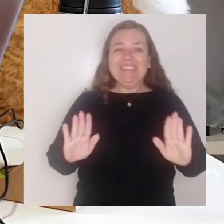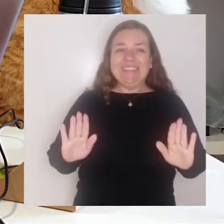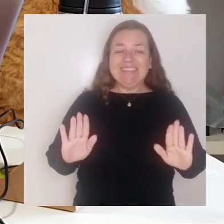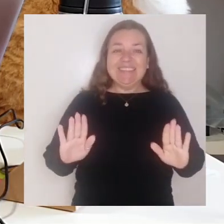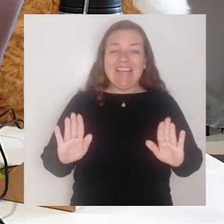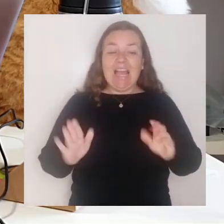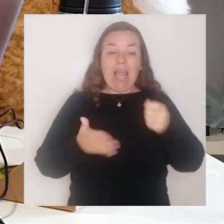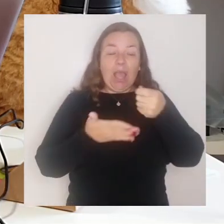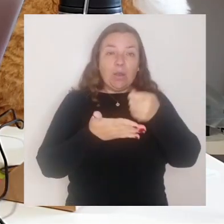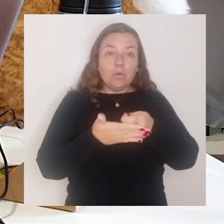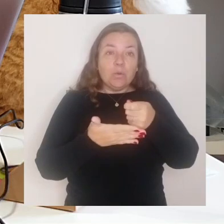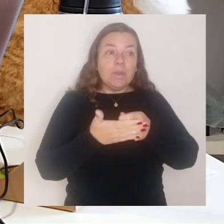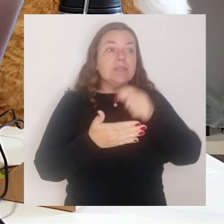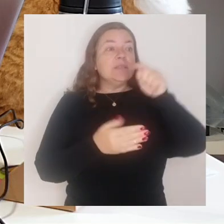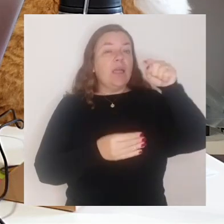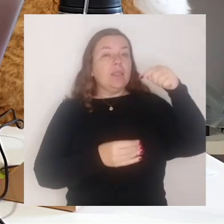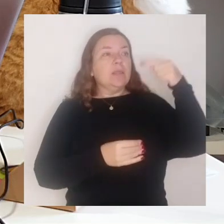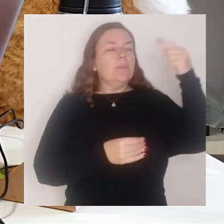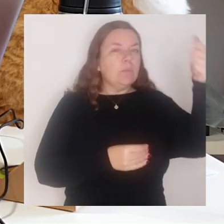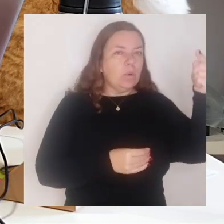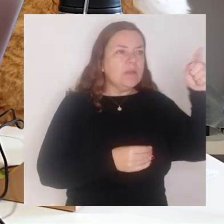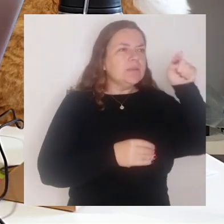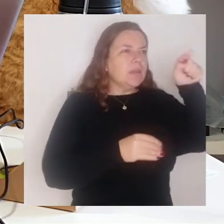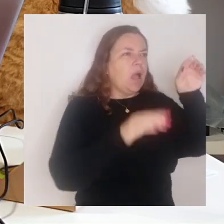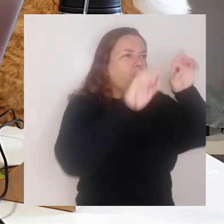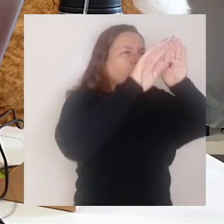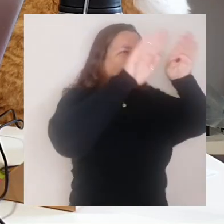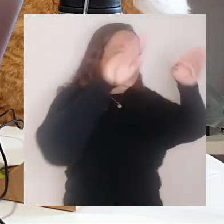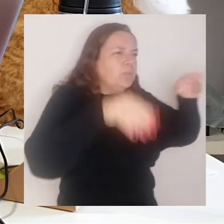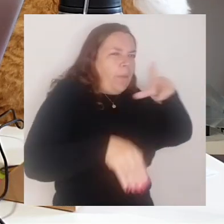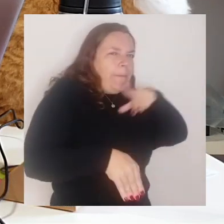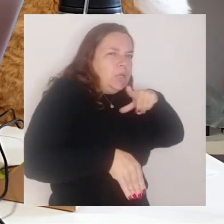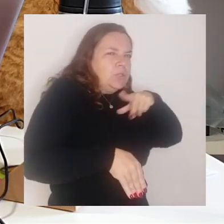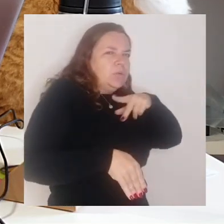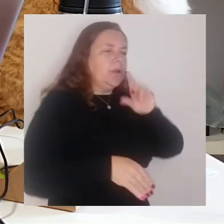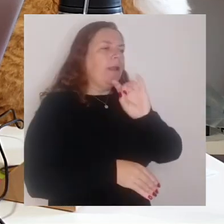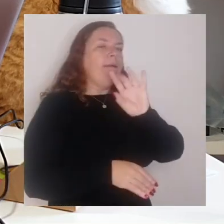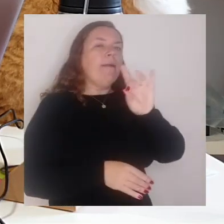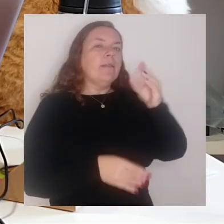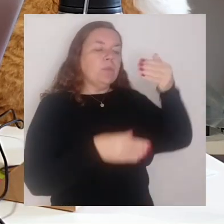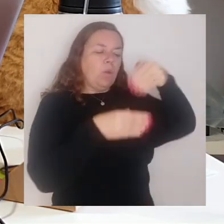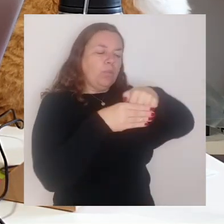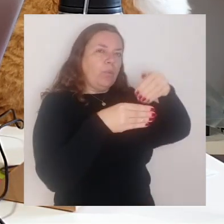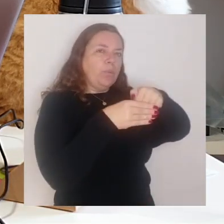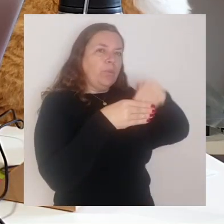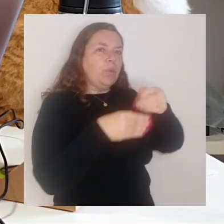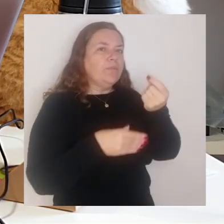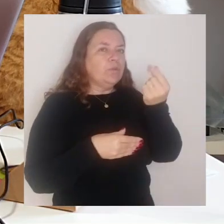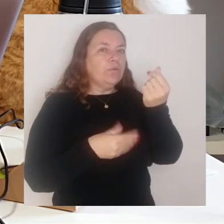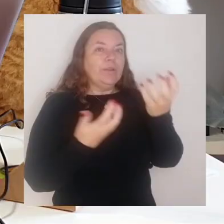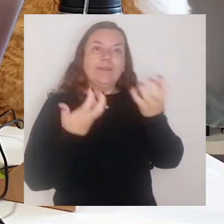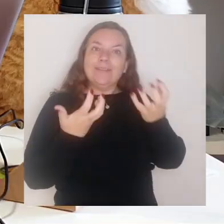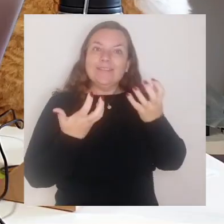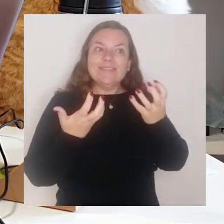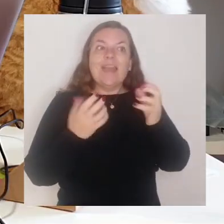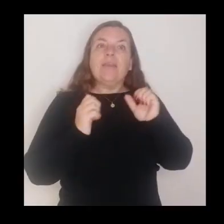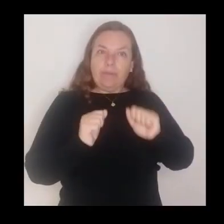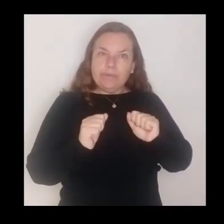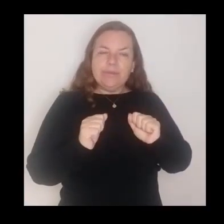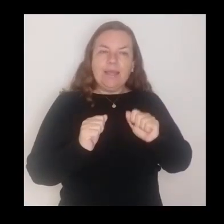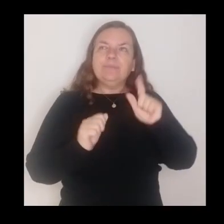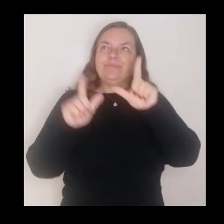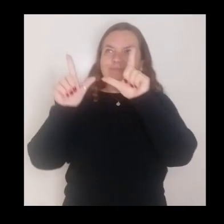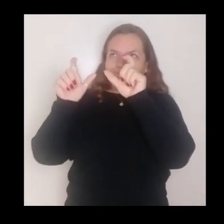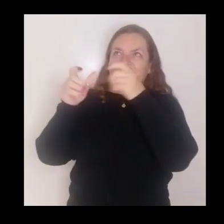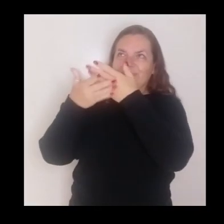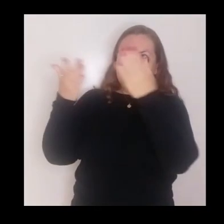precisa. A cobrança é feita por meio de uma cabine privada e aí cada pessoa coloca ali no envelopinho o quanto pode contribuir. Tem